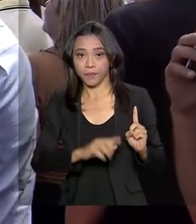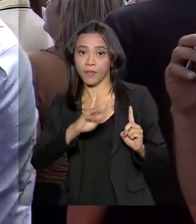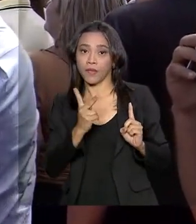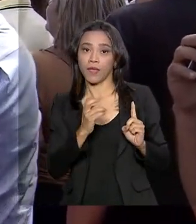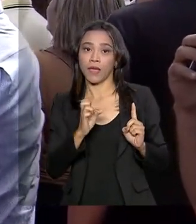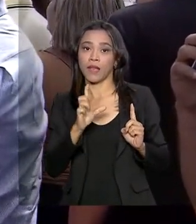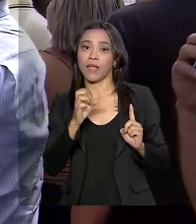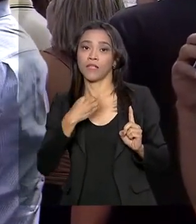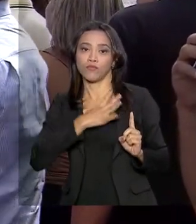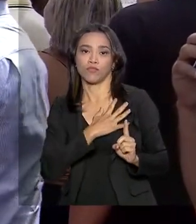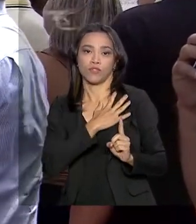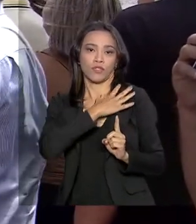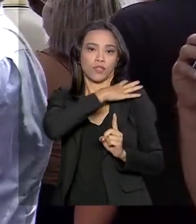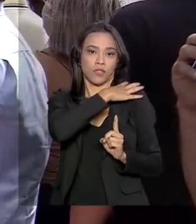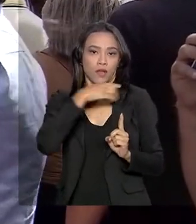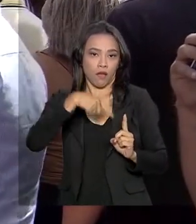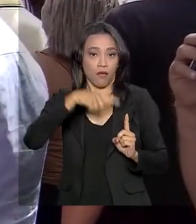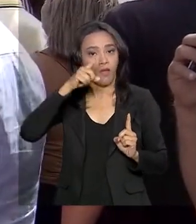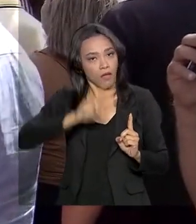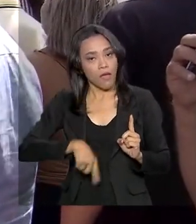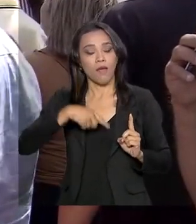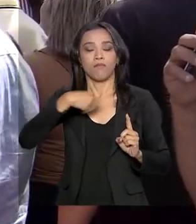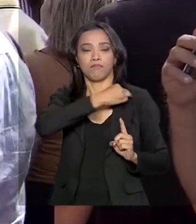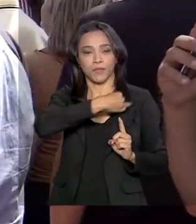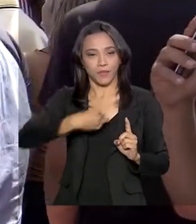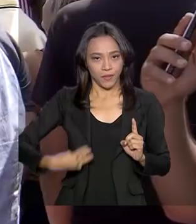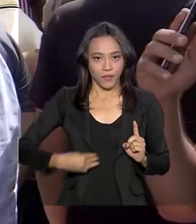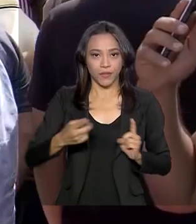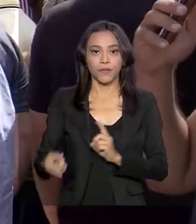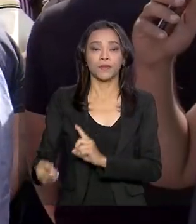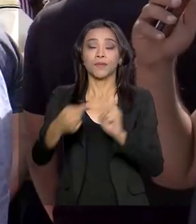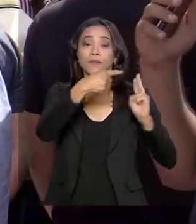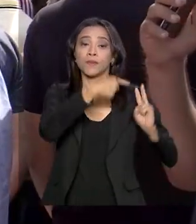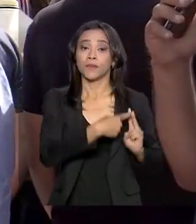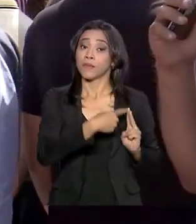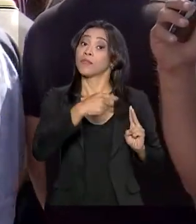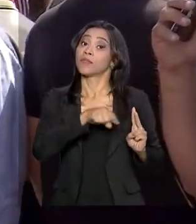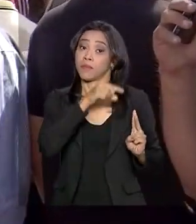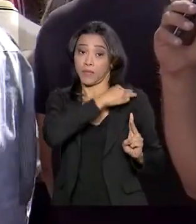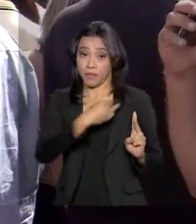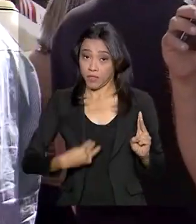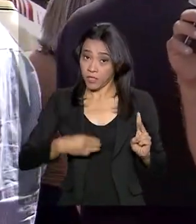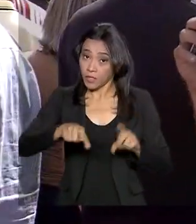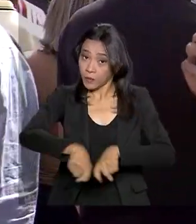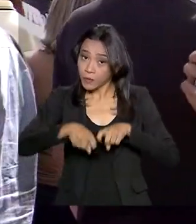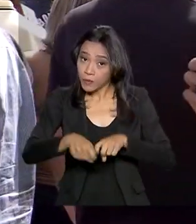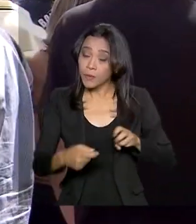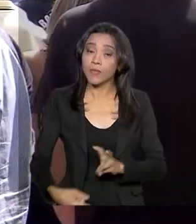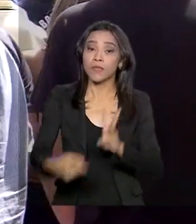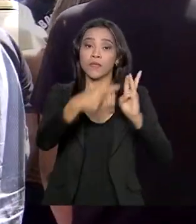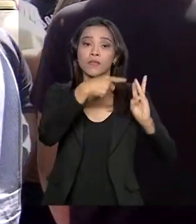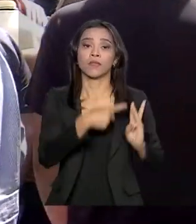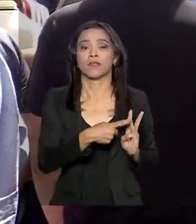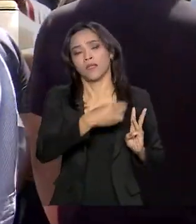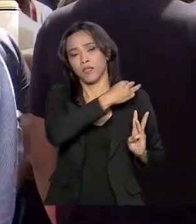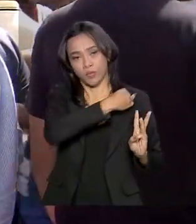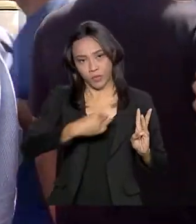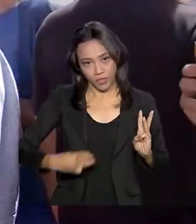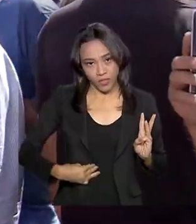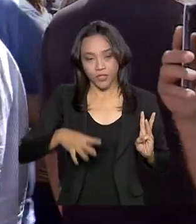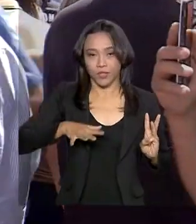Heleno, ministro do Gabinete de Segurança Institucional, da ministra da Agricultura, Tereza Cristina, e do ministro do Desenvolvimento